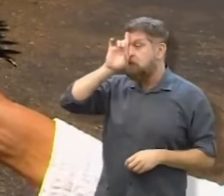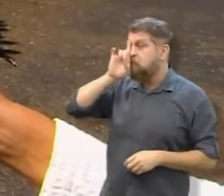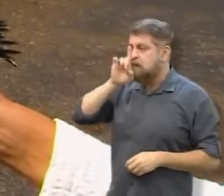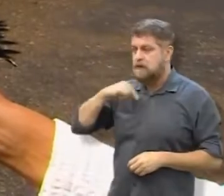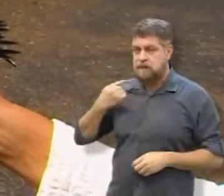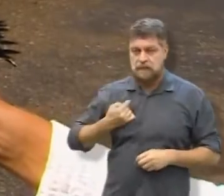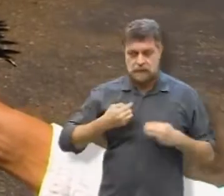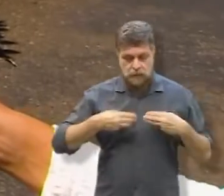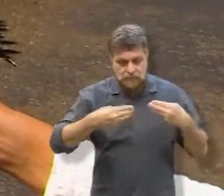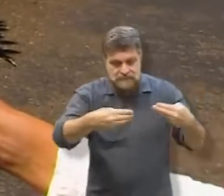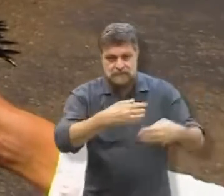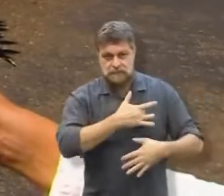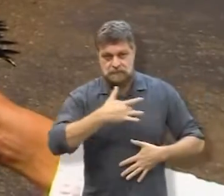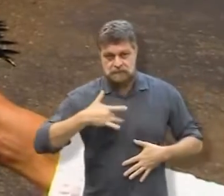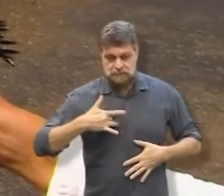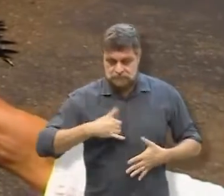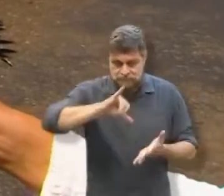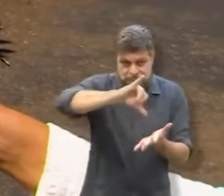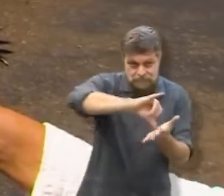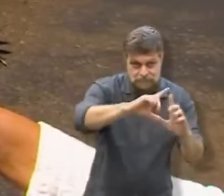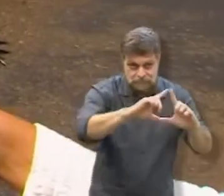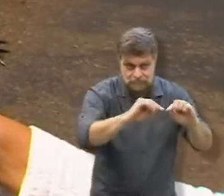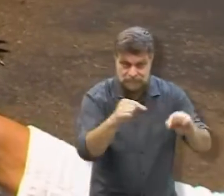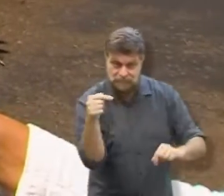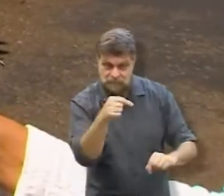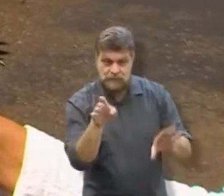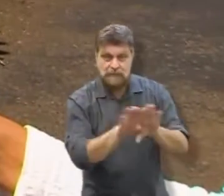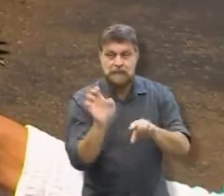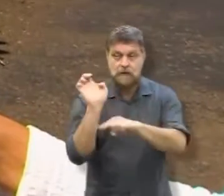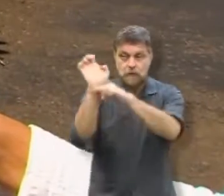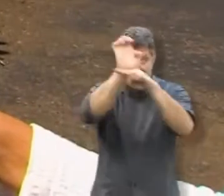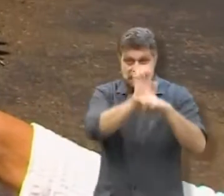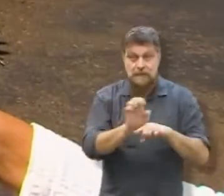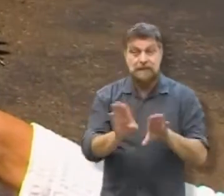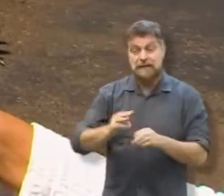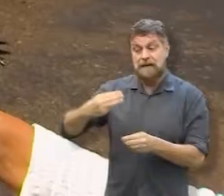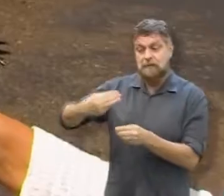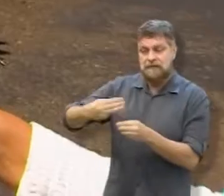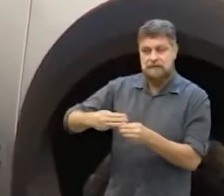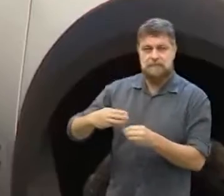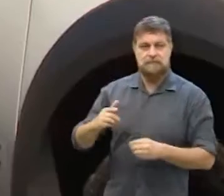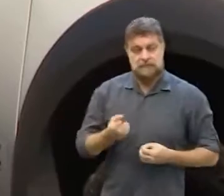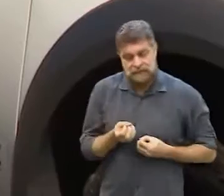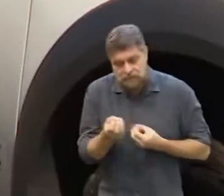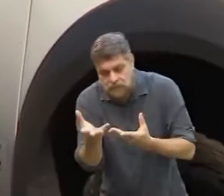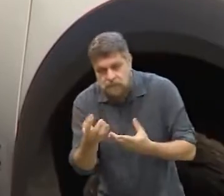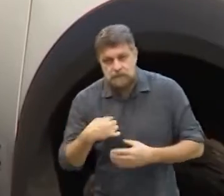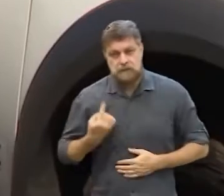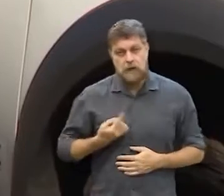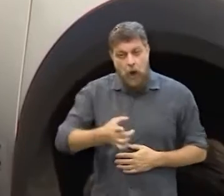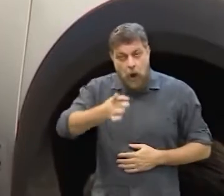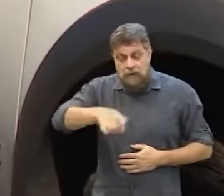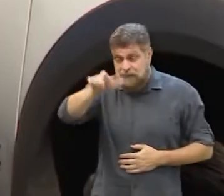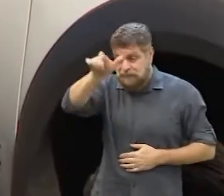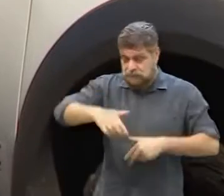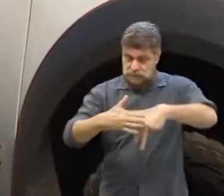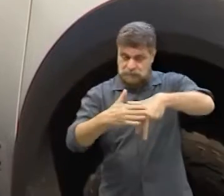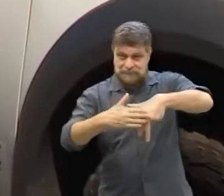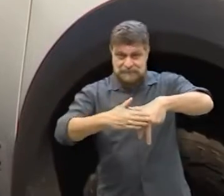né? Para o Ministério da Saúde, no nível central, para o estado e para o município. O último caso de febre